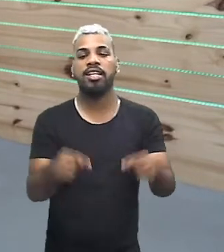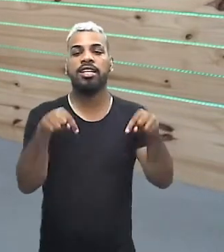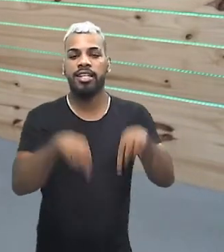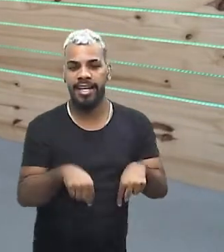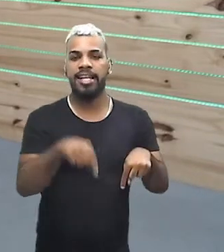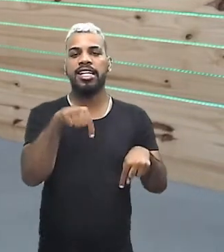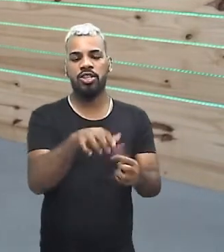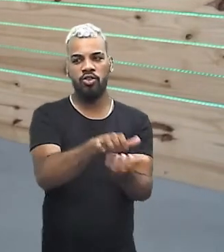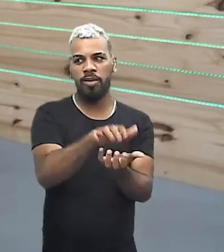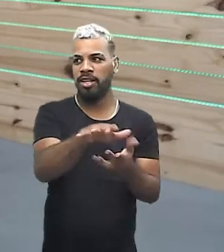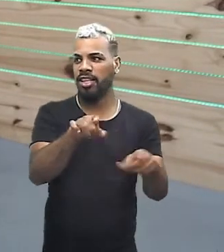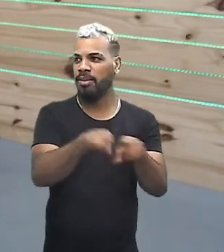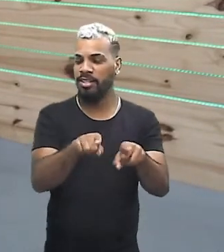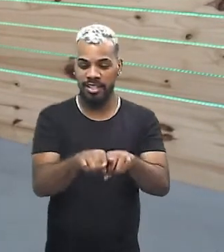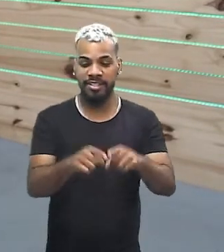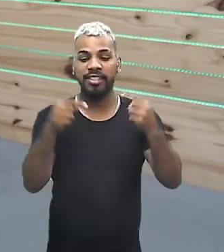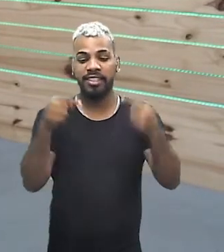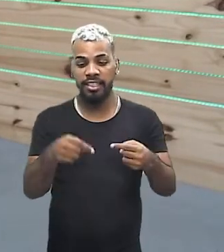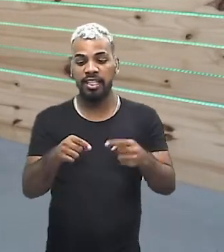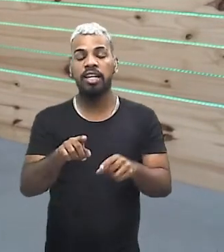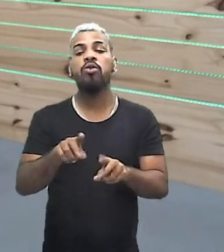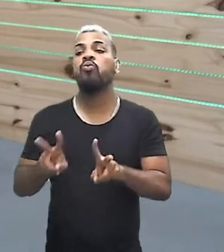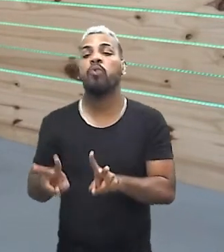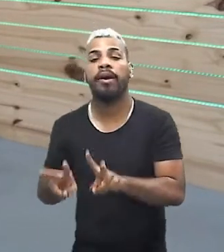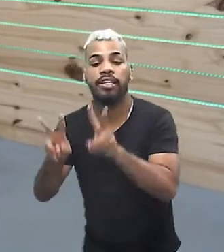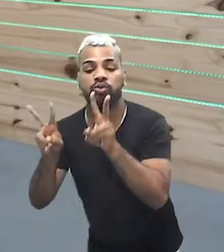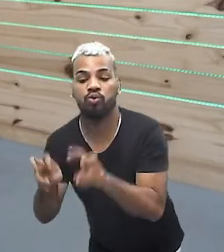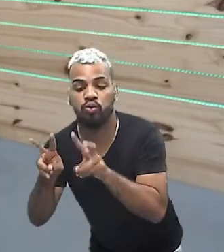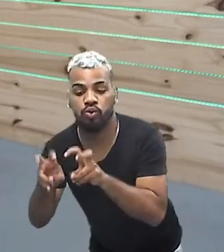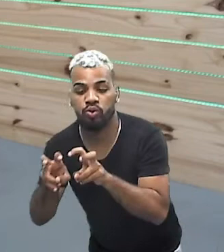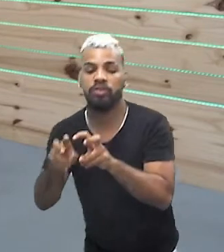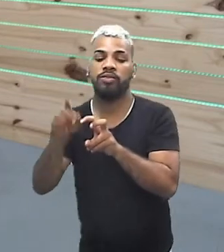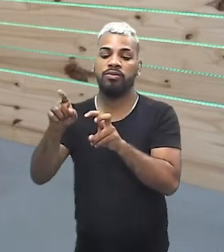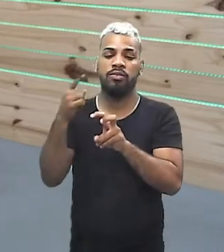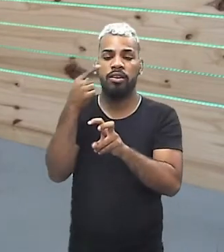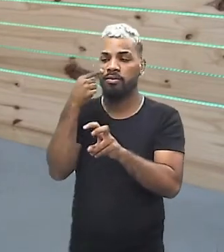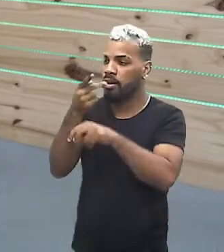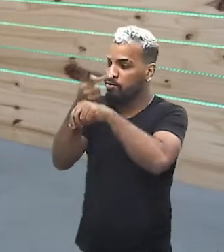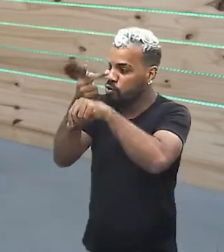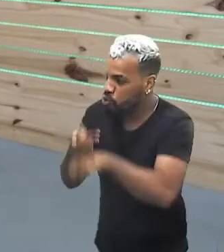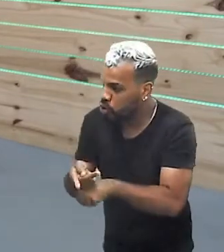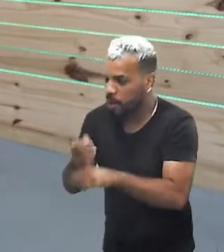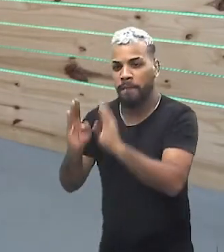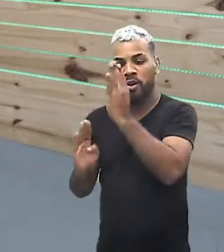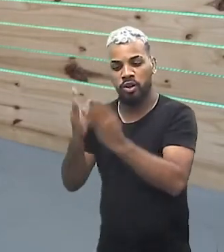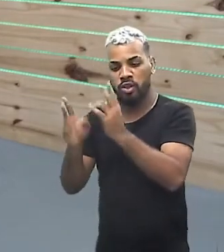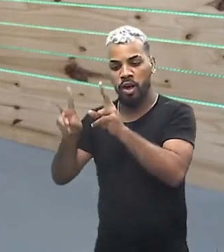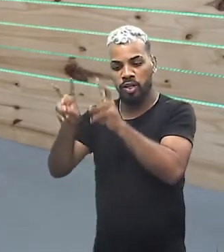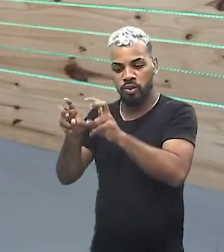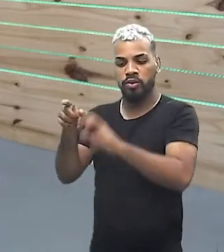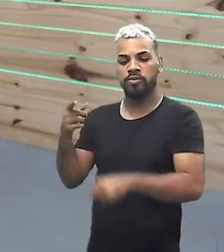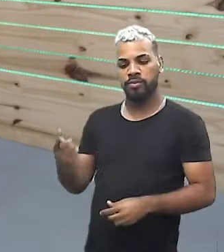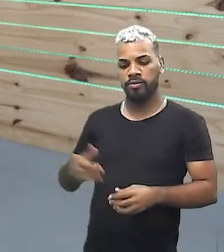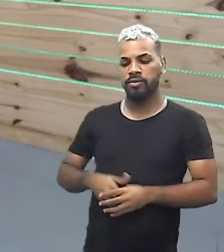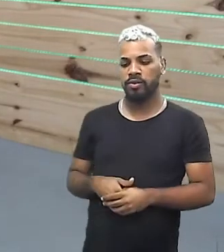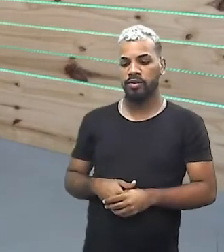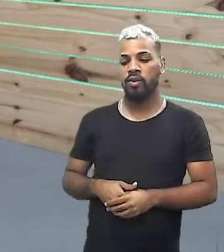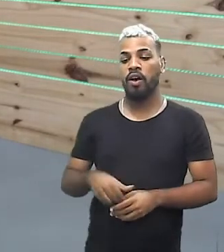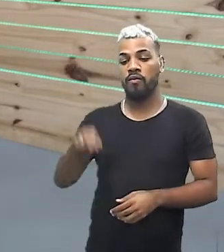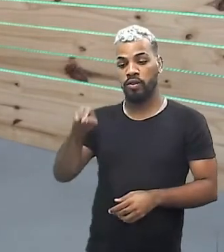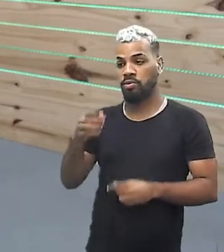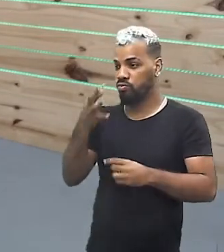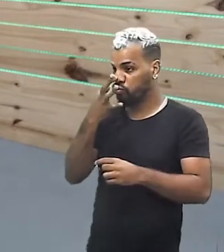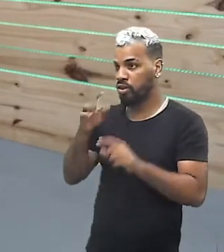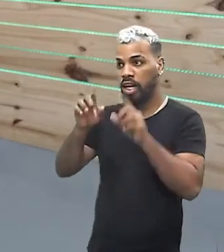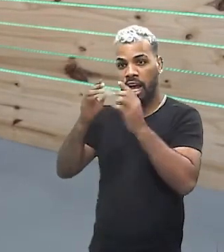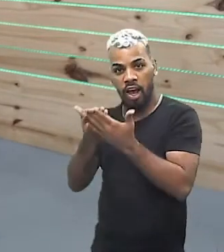você procura pelo assunto você vai lá e procurar aula de biologia e ver o assunto aí você consegue assistir a aula do assunto